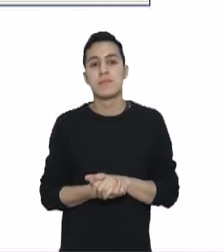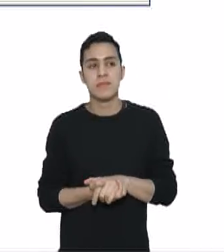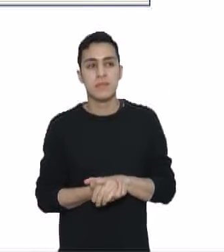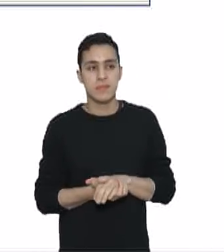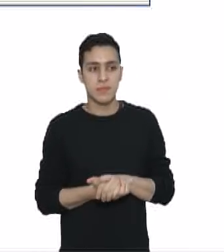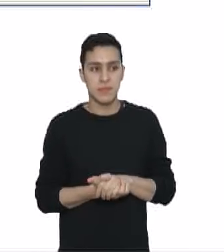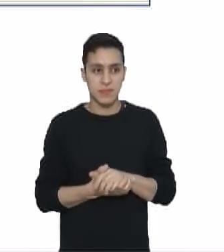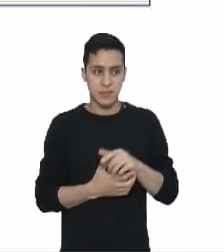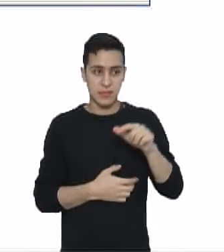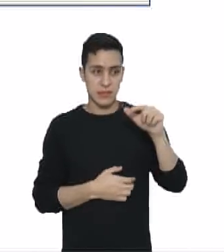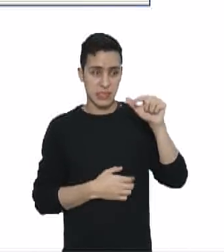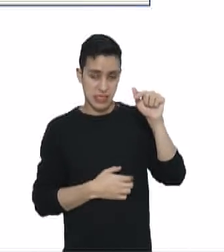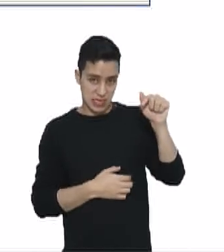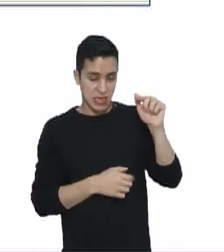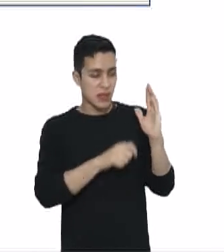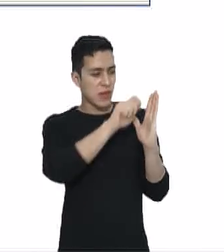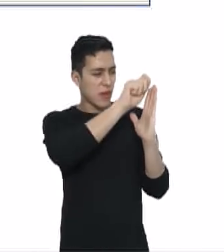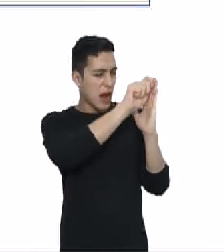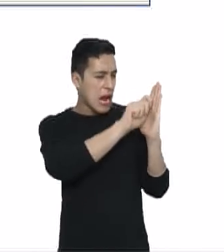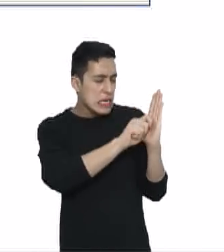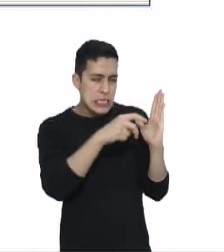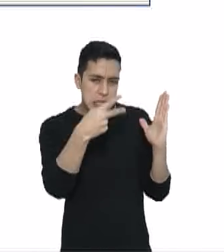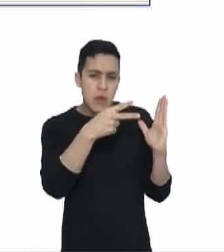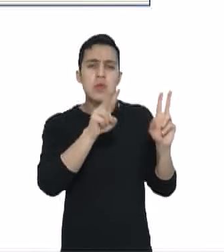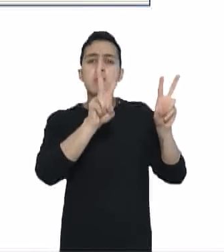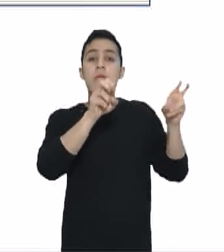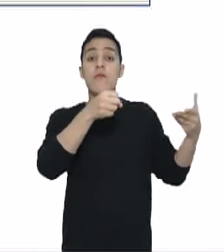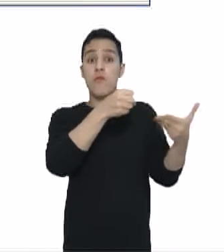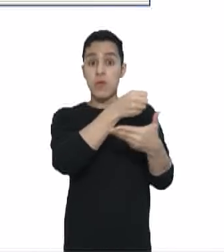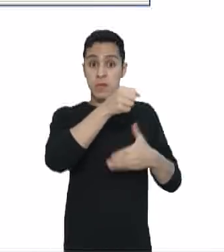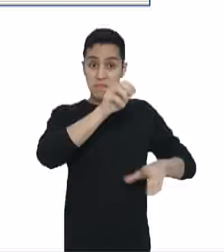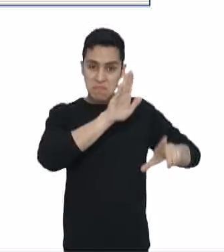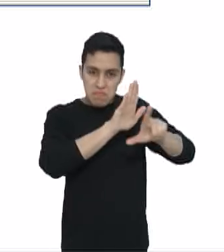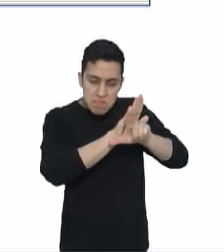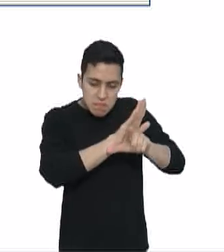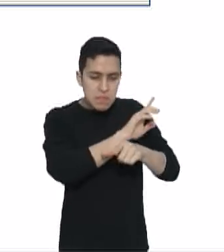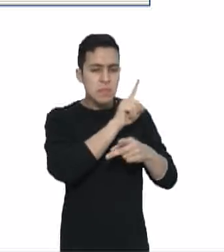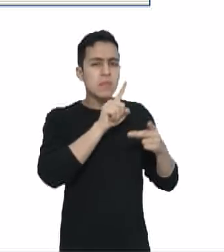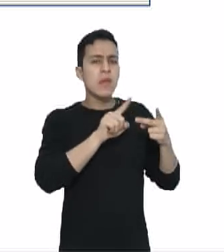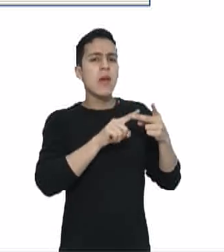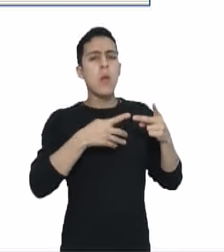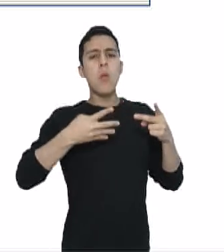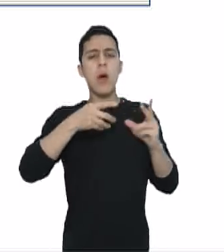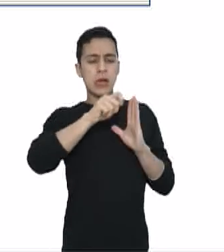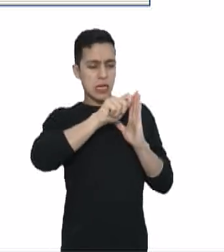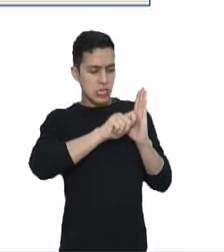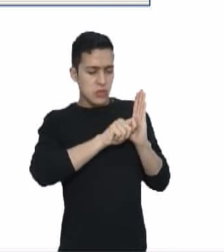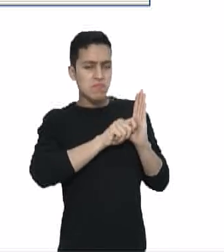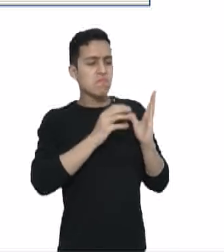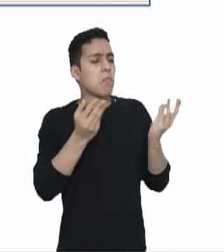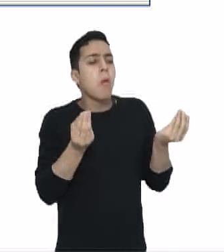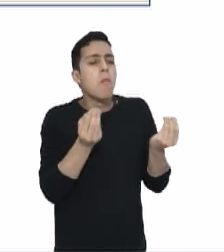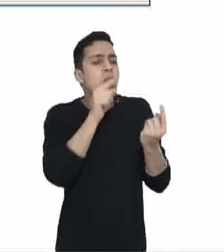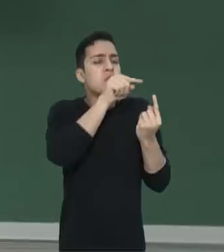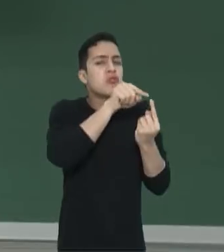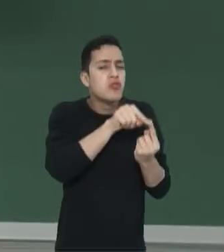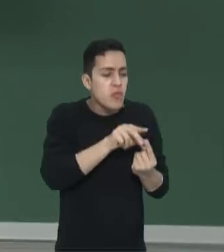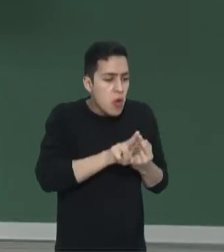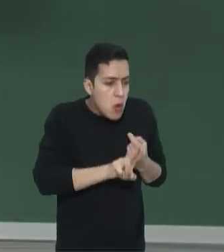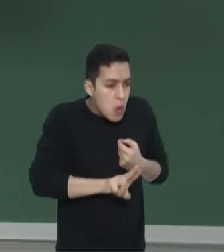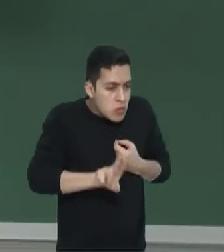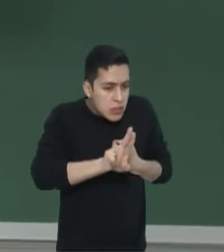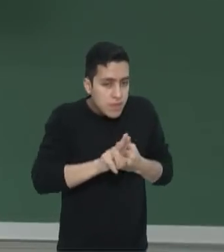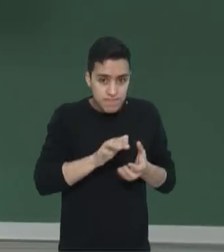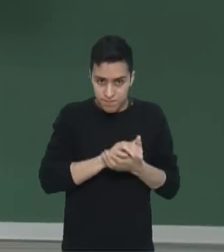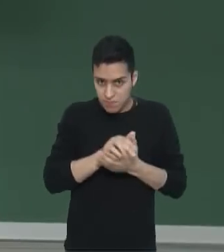7. O artigo 2º trata do fundamento da lei e o artigo 4º dos objetivos de uso. Se você